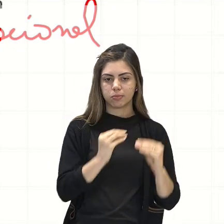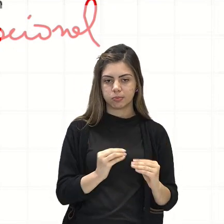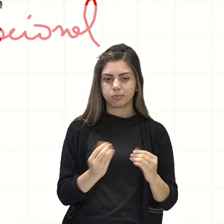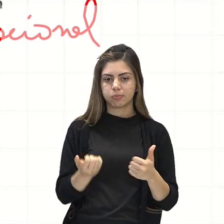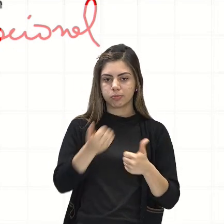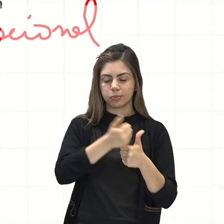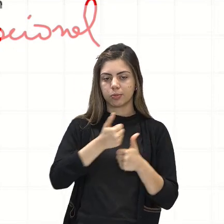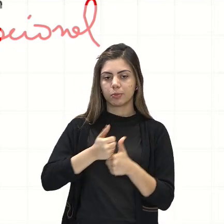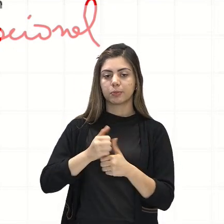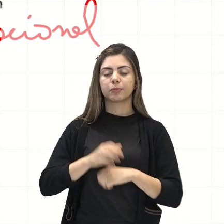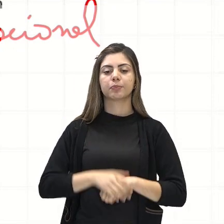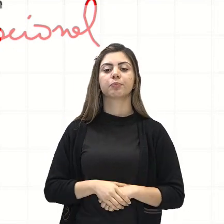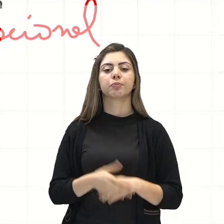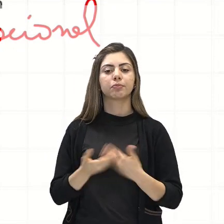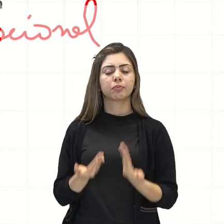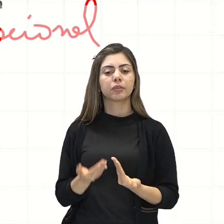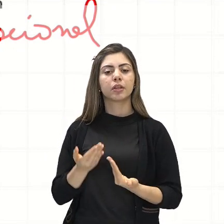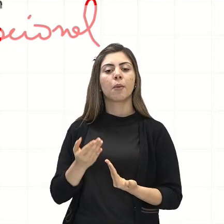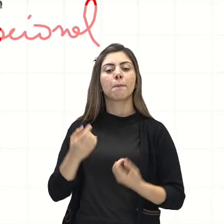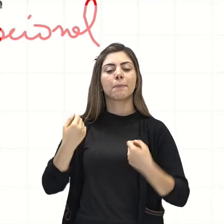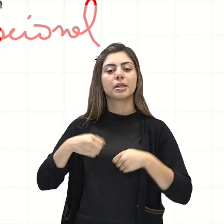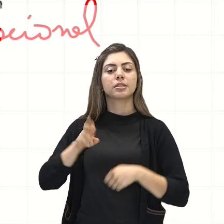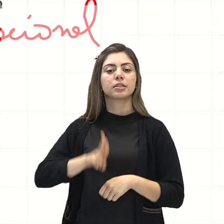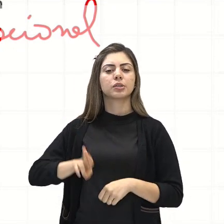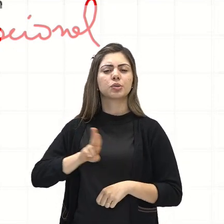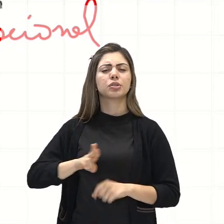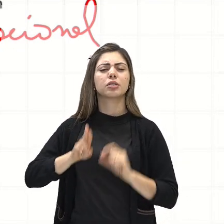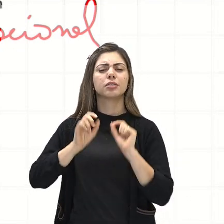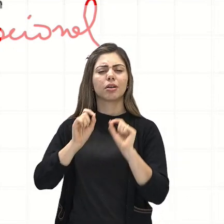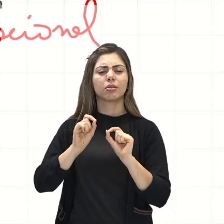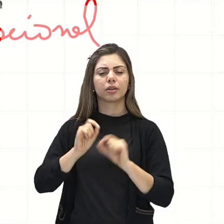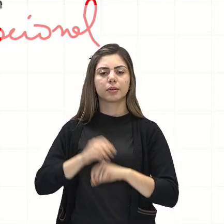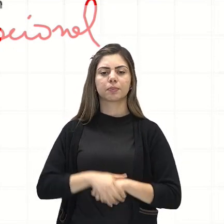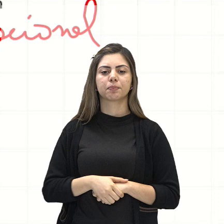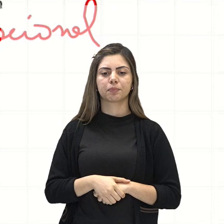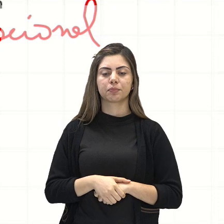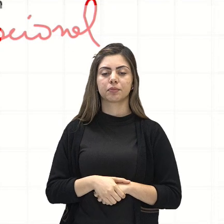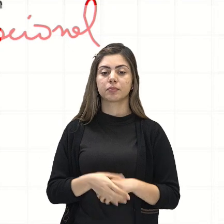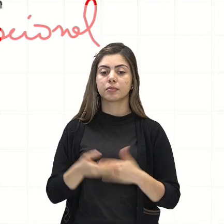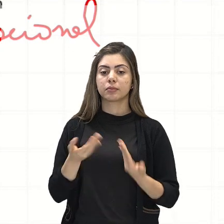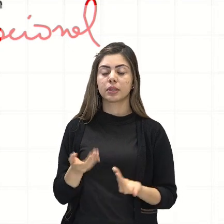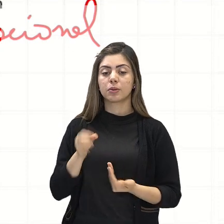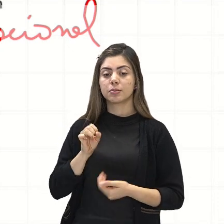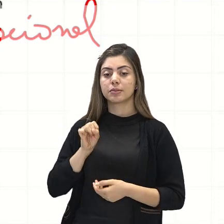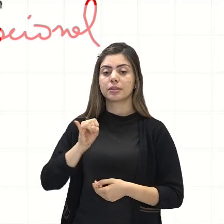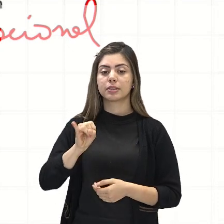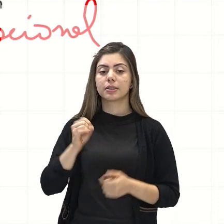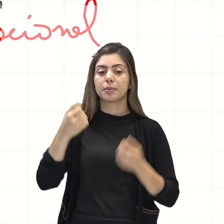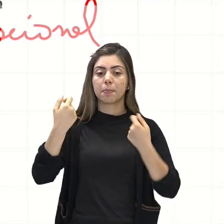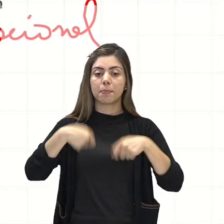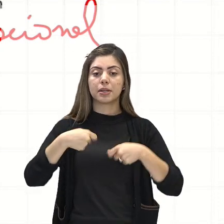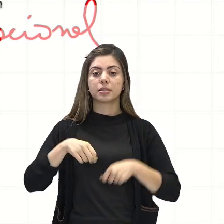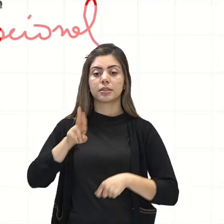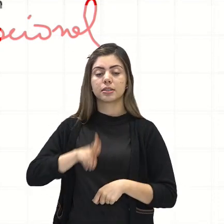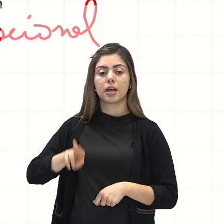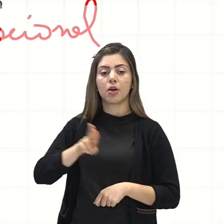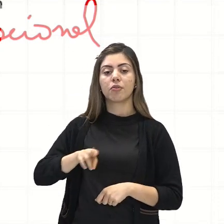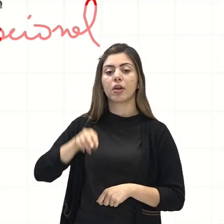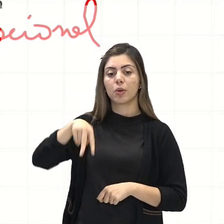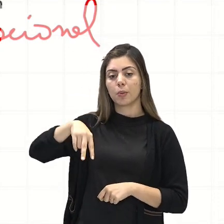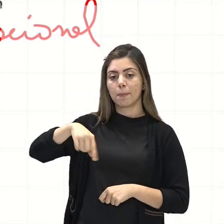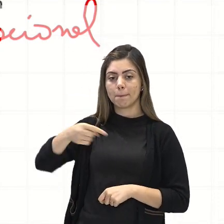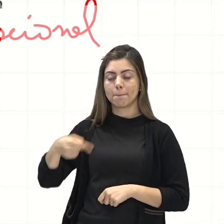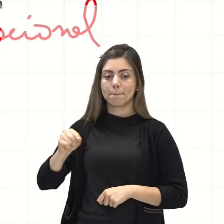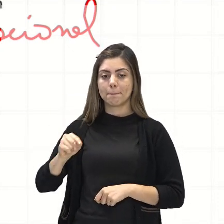Quando necessário, utilizamos... Olha o que está sendo dado. Quando necessário,